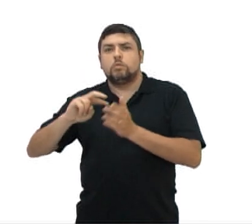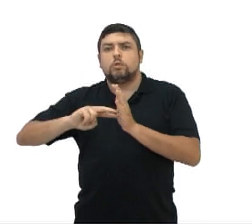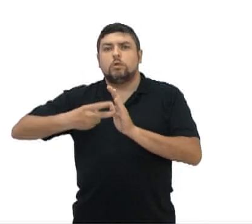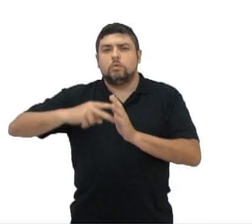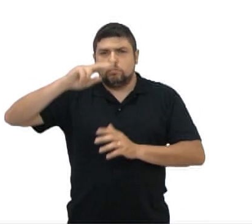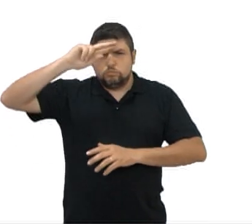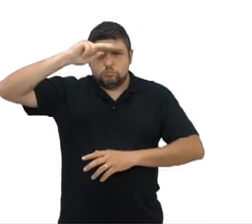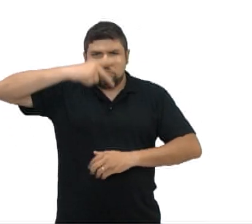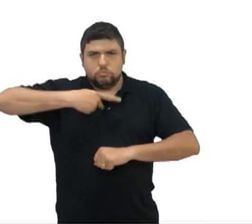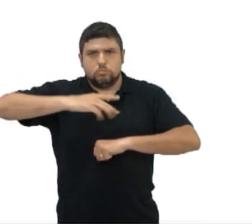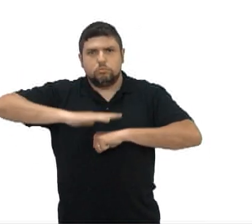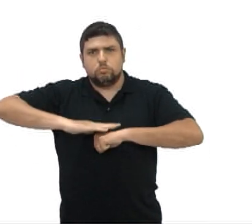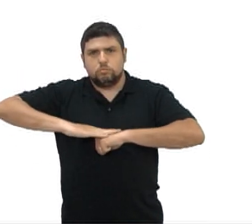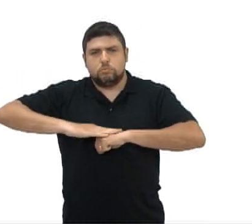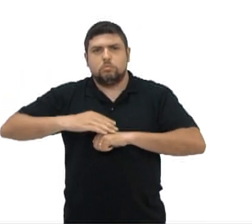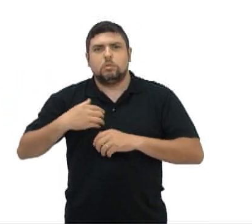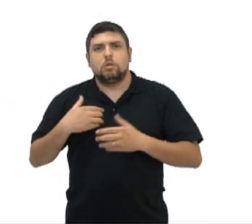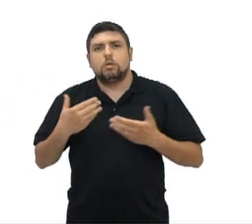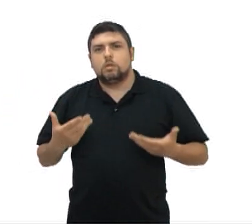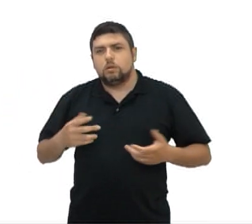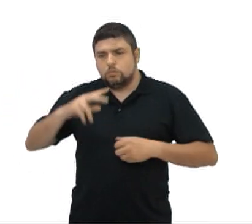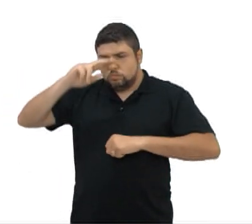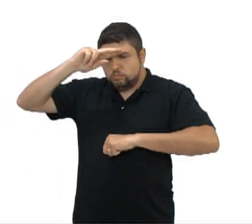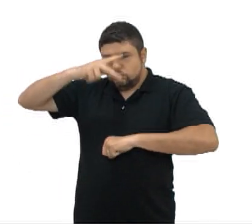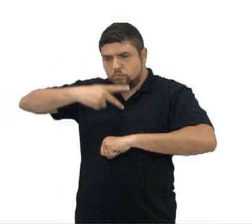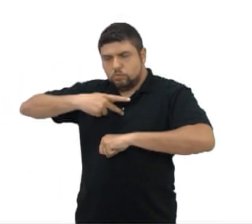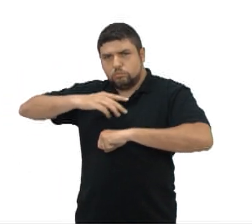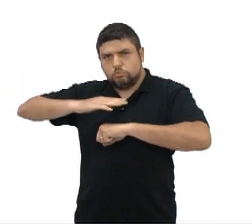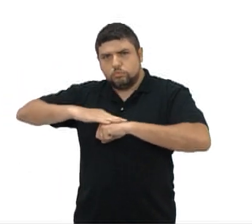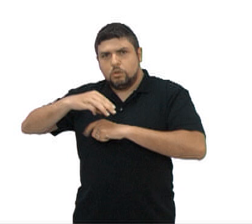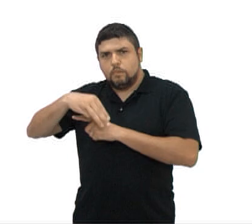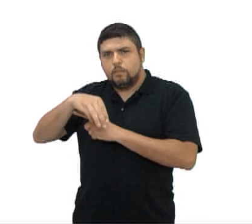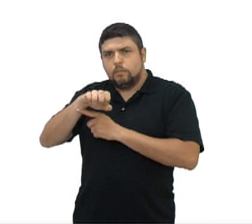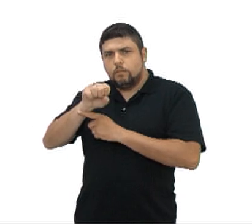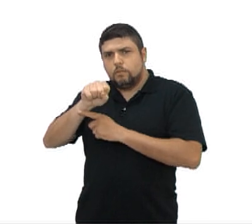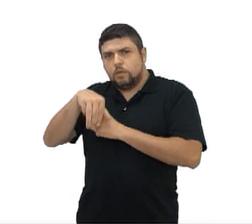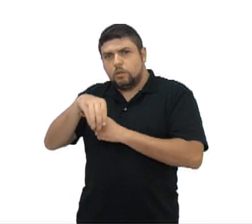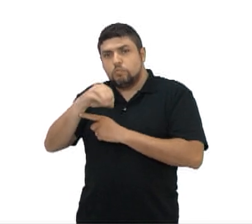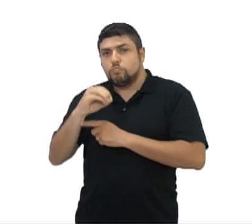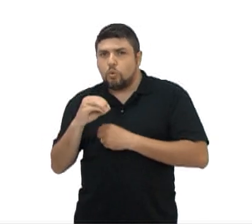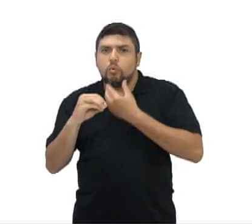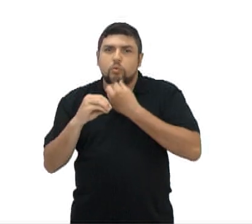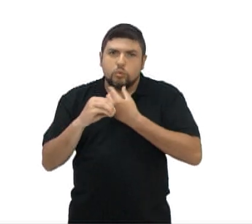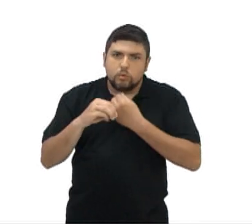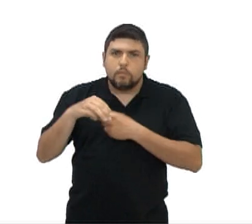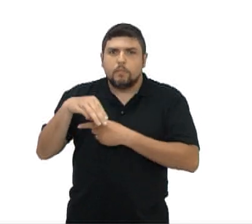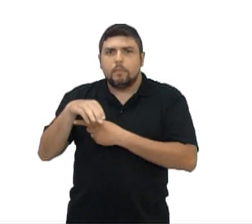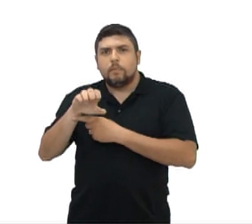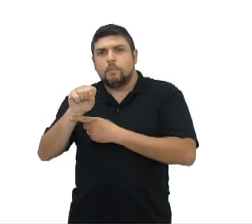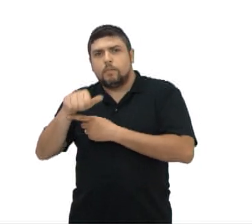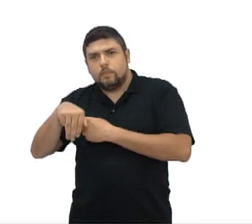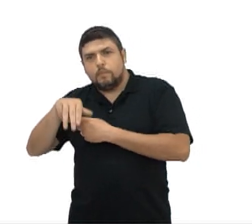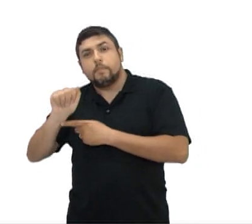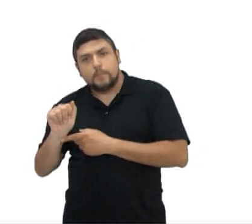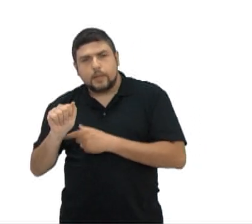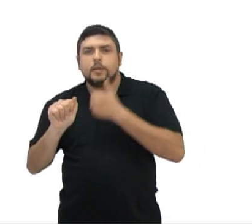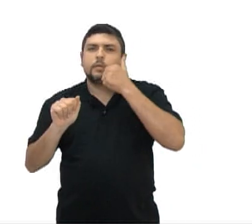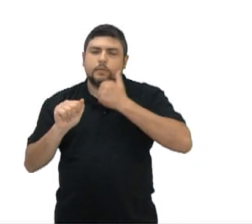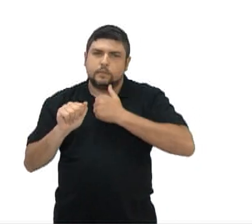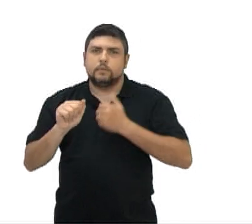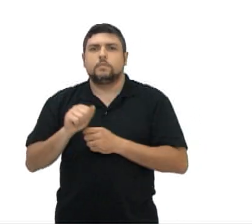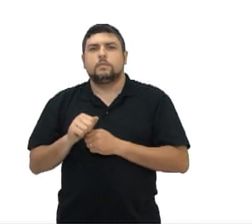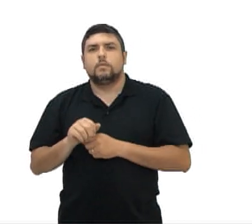mesmo ou eu mesma, né? Eu mesmo, se for masculino, eu mesma, se for feminino. Bio significa